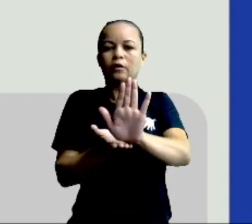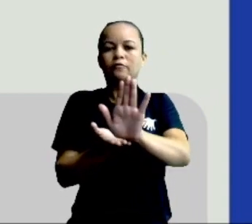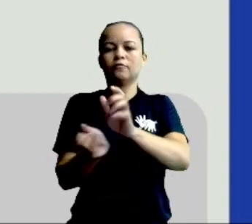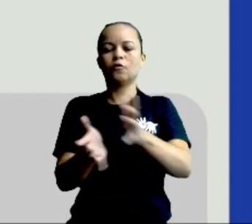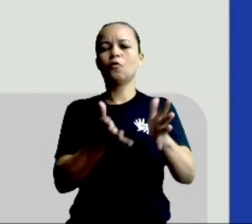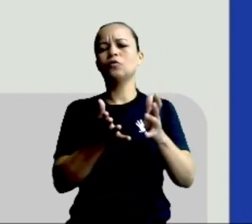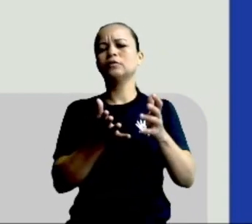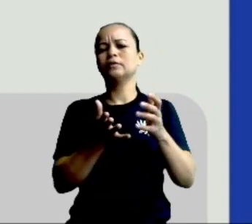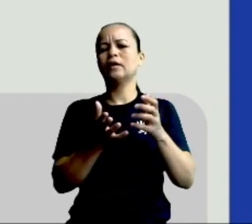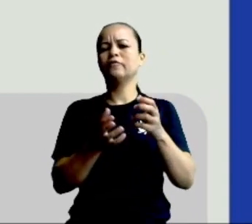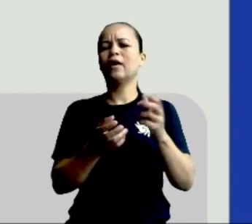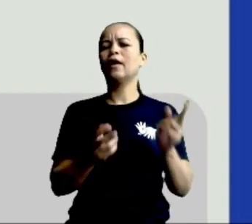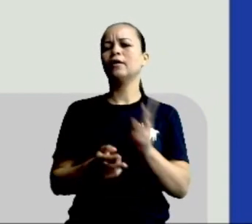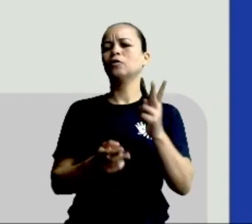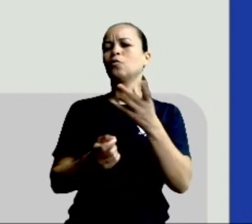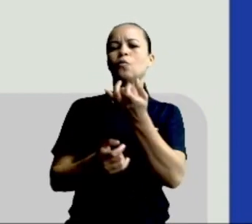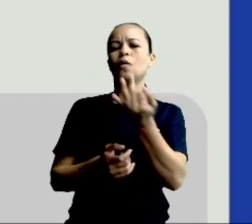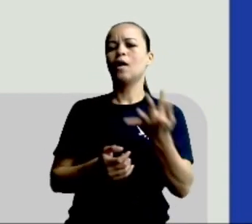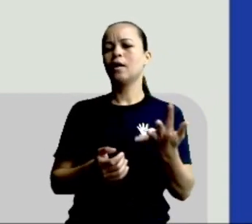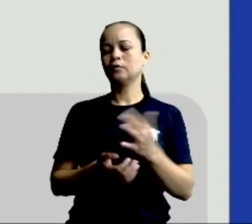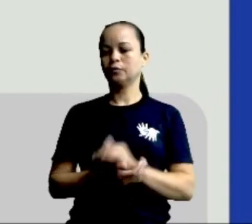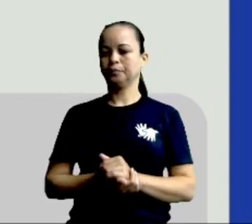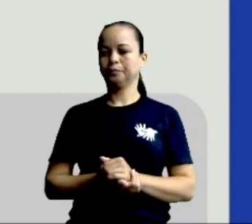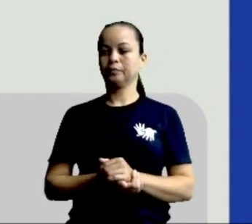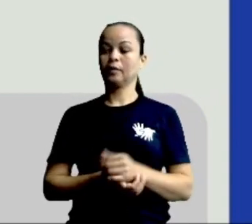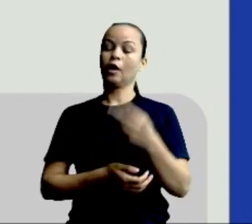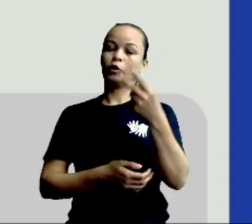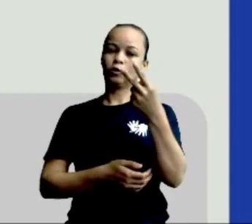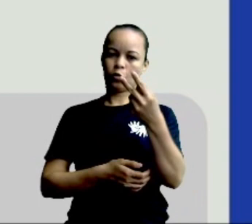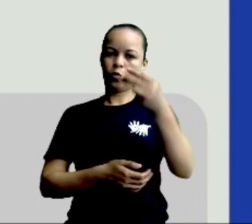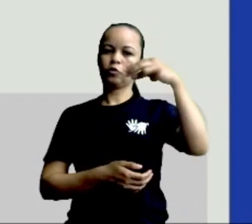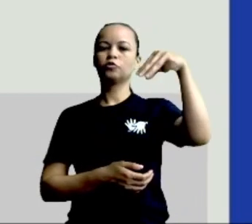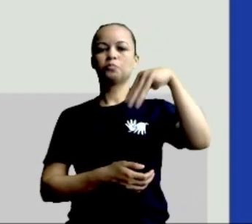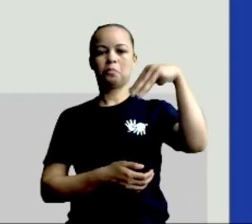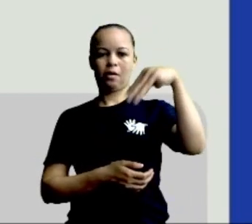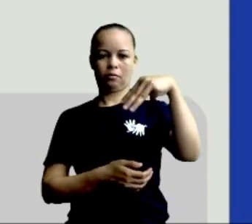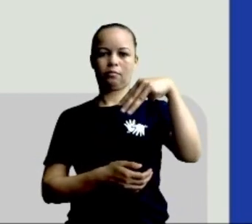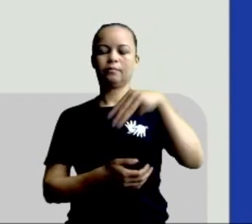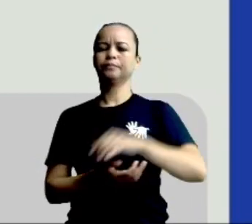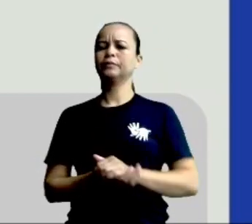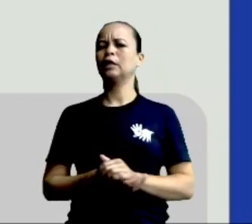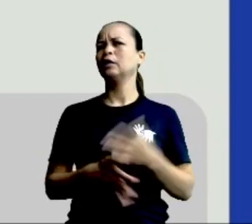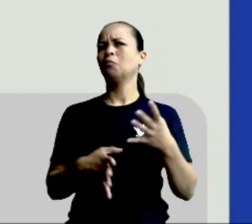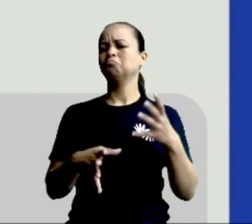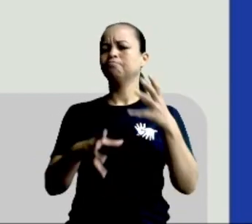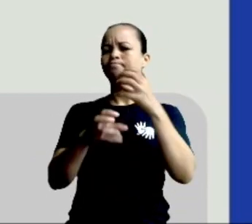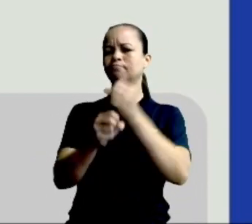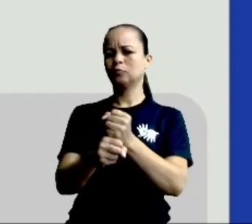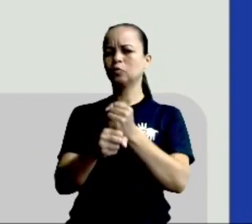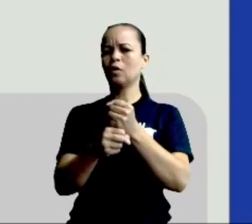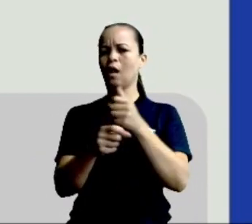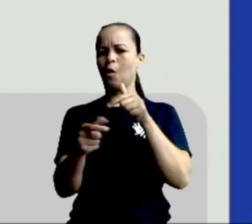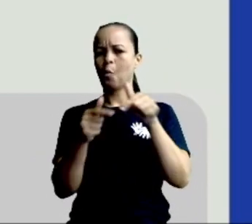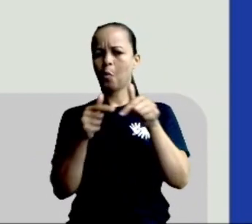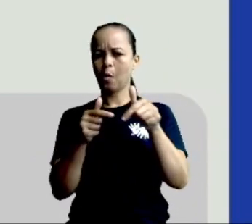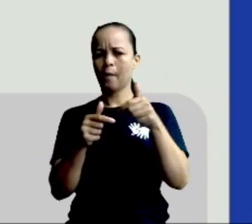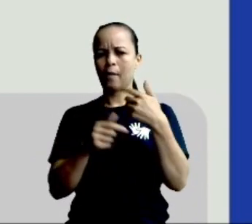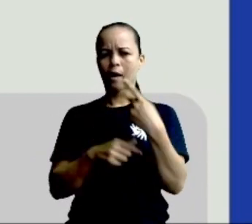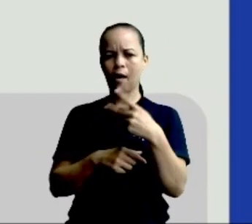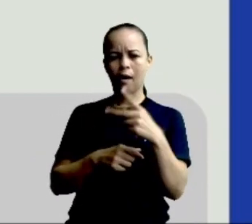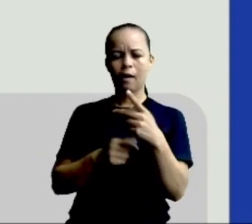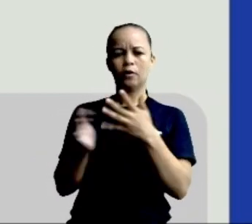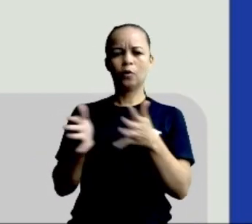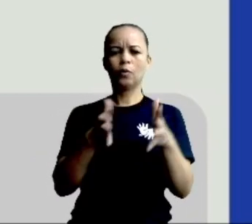vale quanto? Vou dizer, 2 metros. Então, para eu calcular o trabalho, eu preciso de quê?